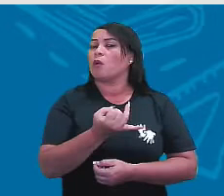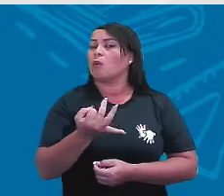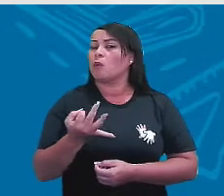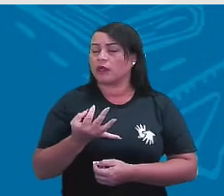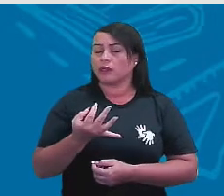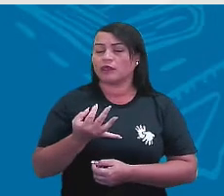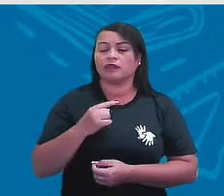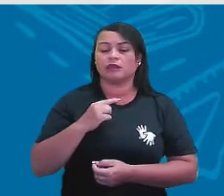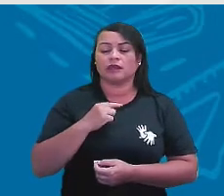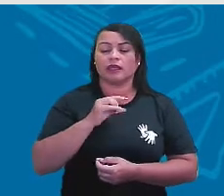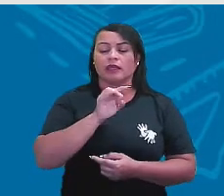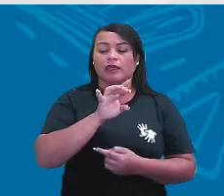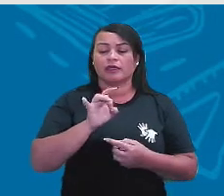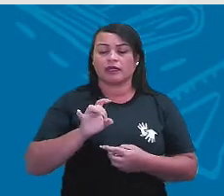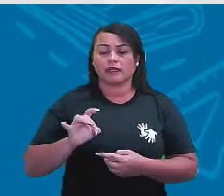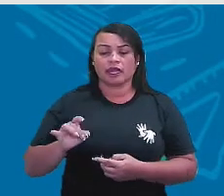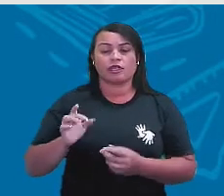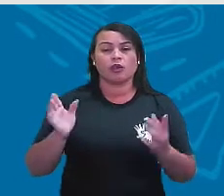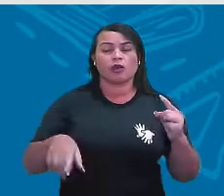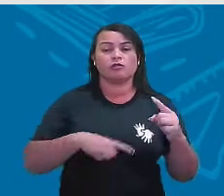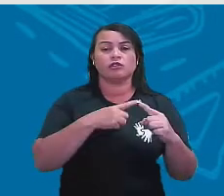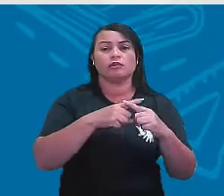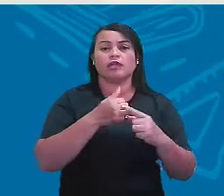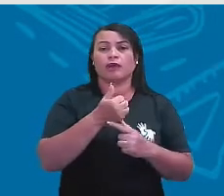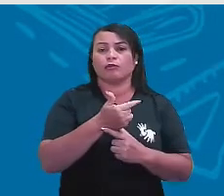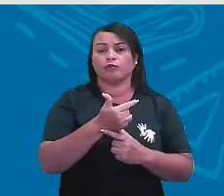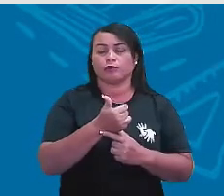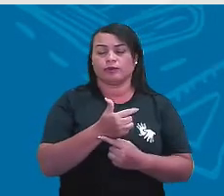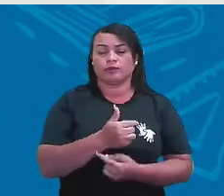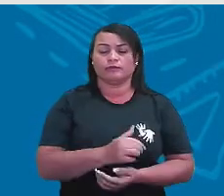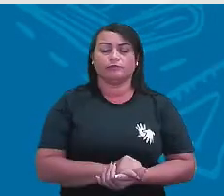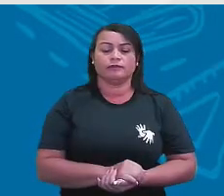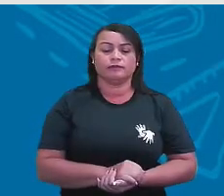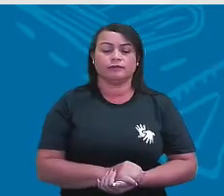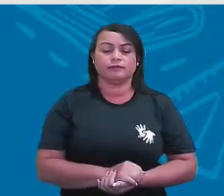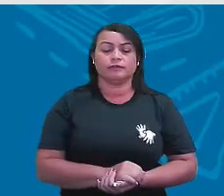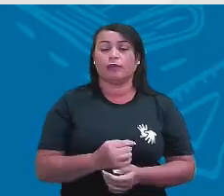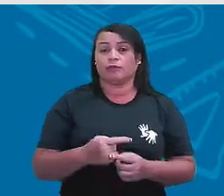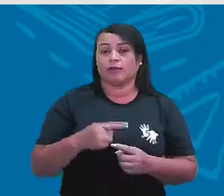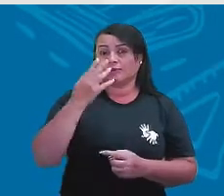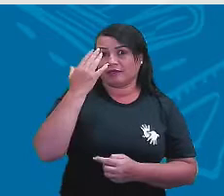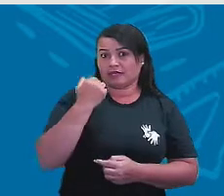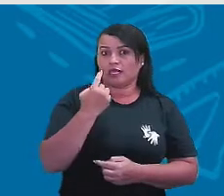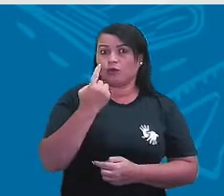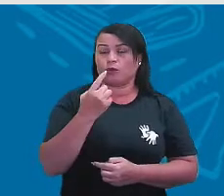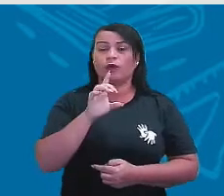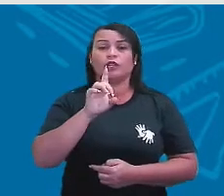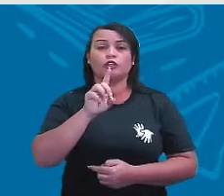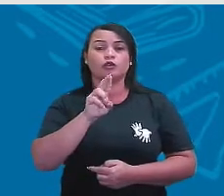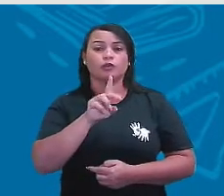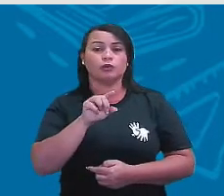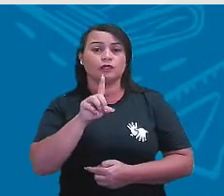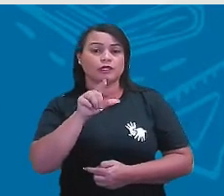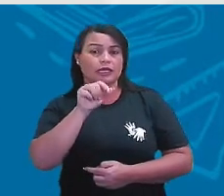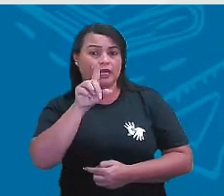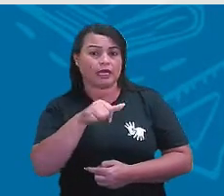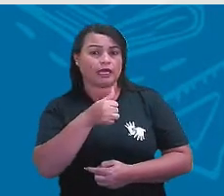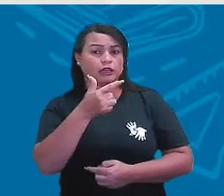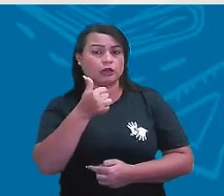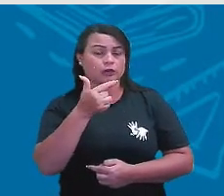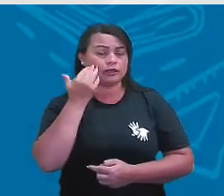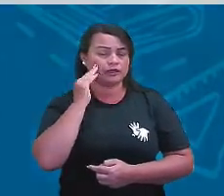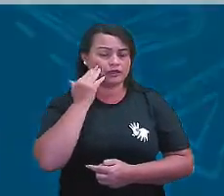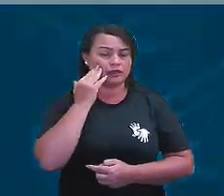vou multiplicar por 12, porque eu sei que uma dúzia é 12. E aí, a gente segue aquele mesmo esquema, mas aqui vai estar um pouquinho diferente.